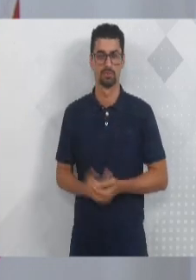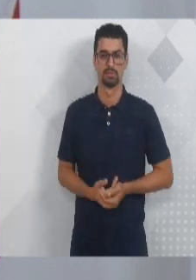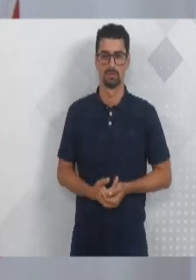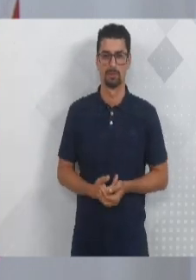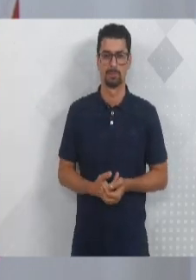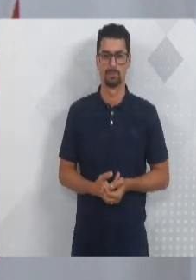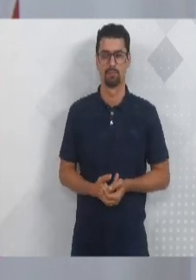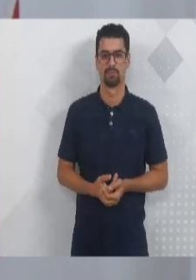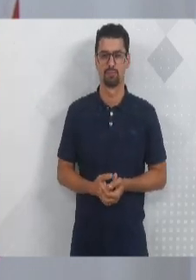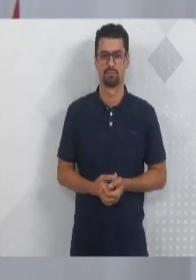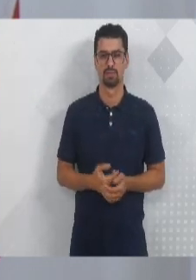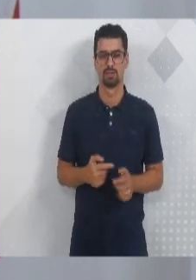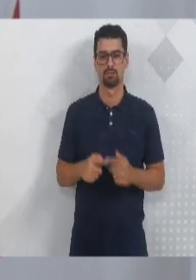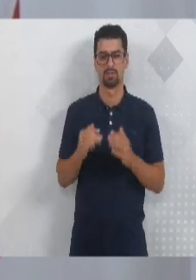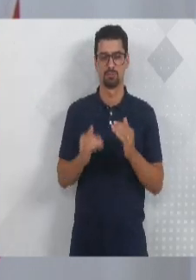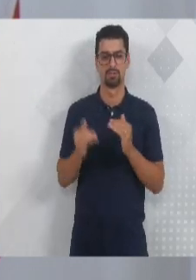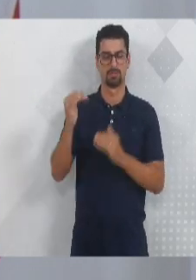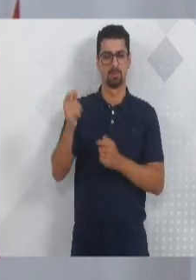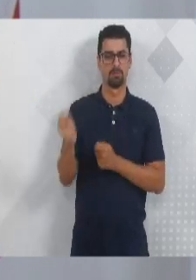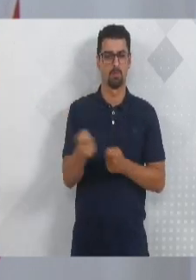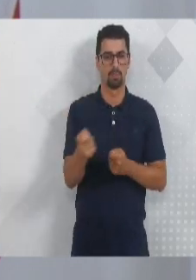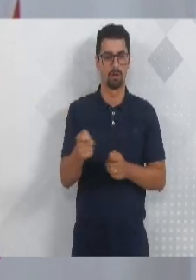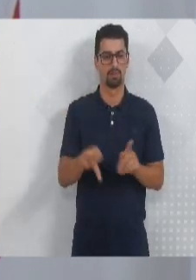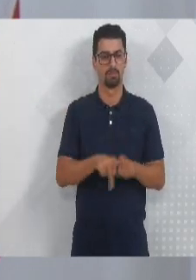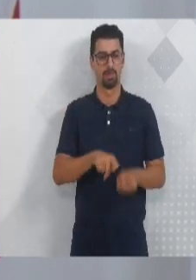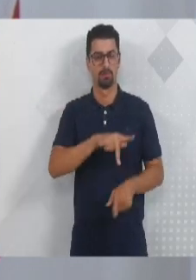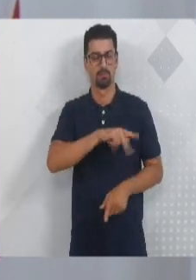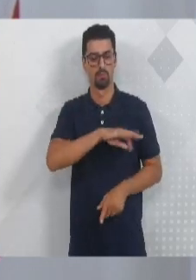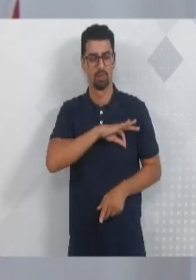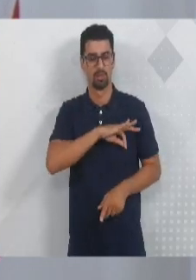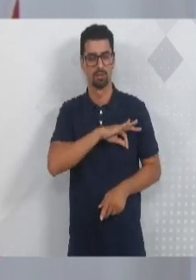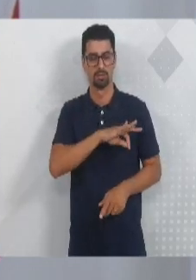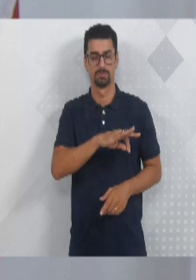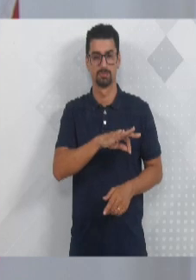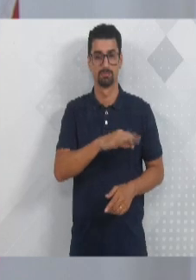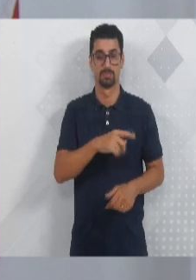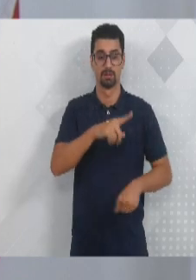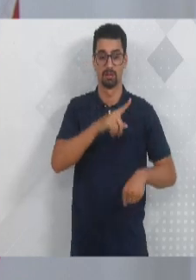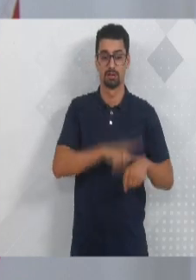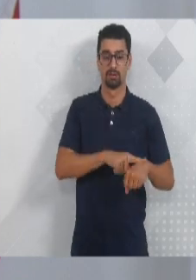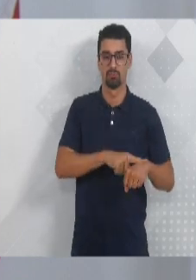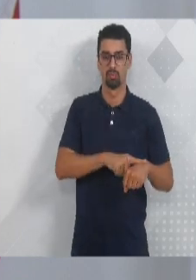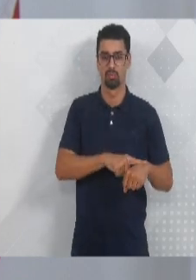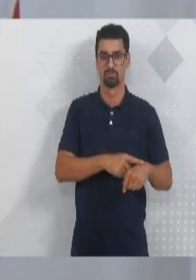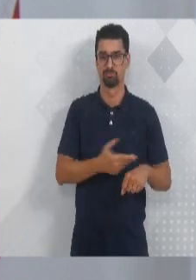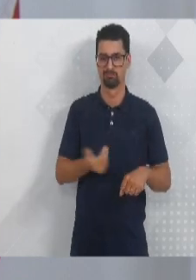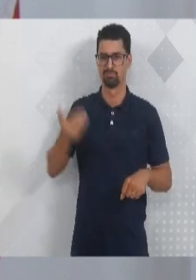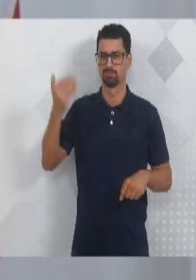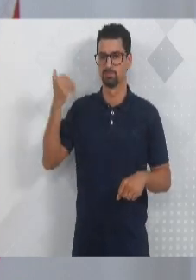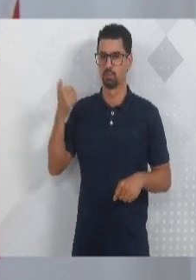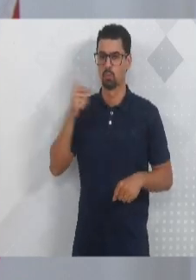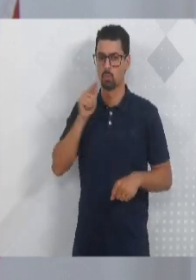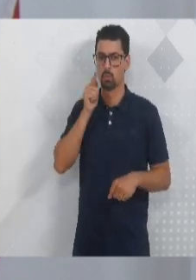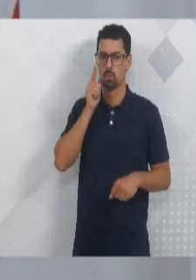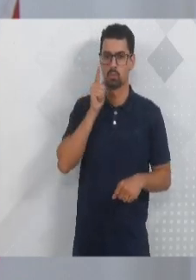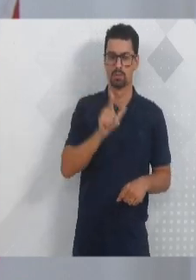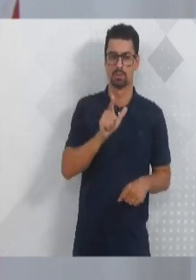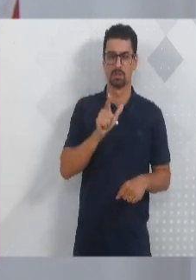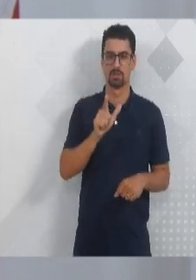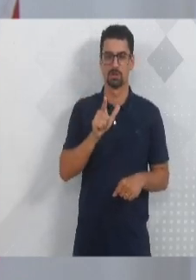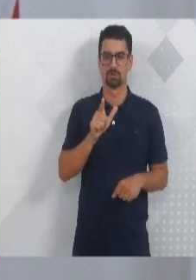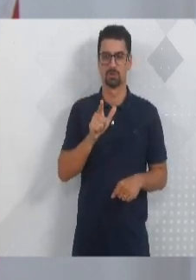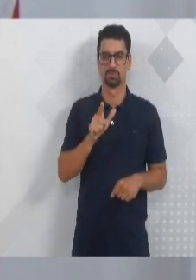Sobretudo o bombeiro e também a polícia militar conseguimos naquela mesma época quando